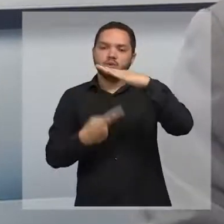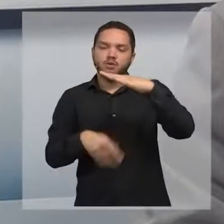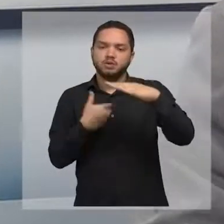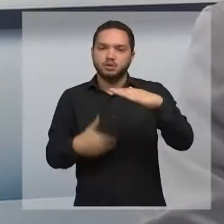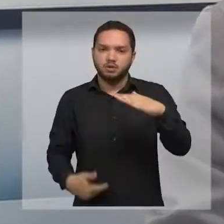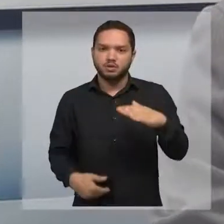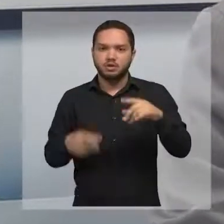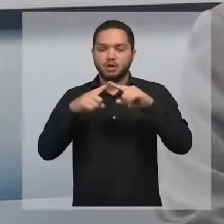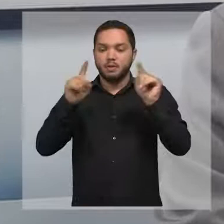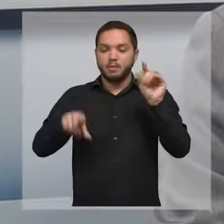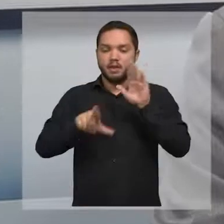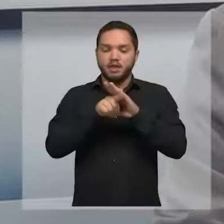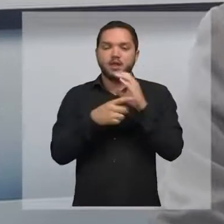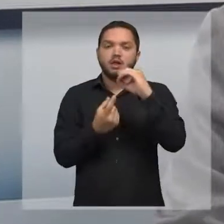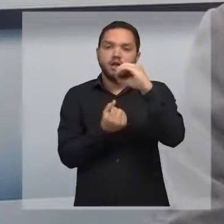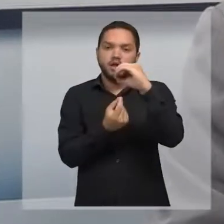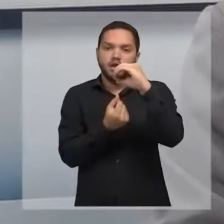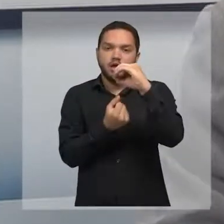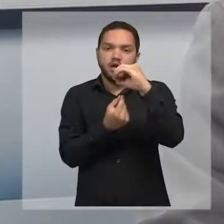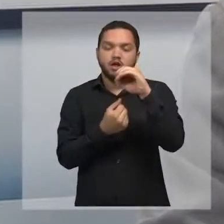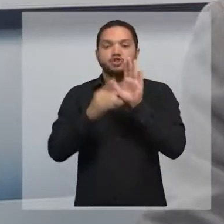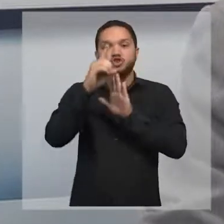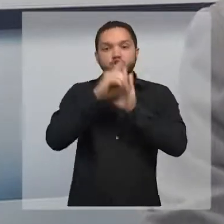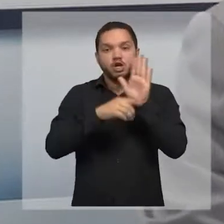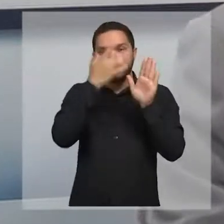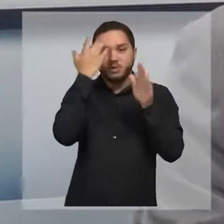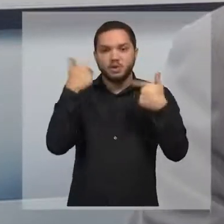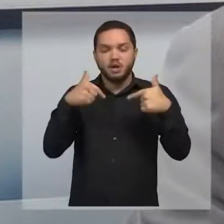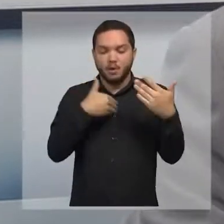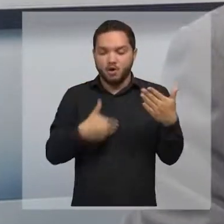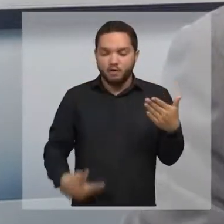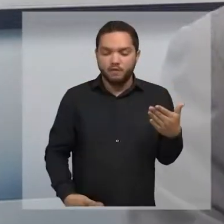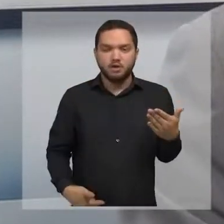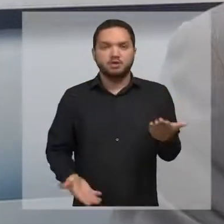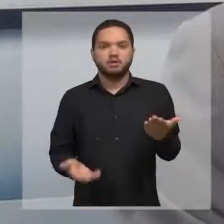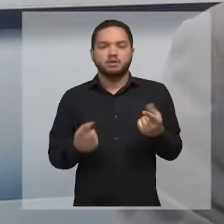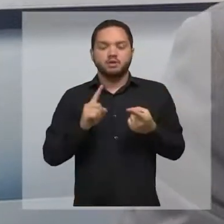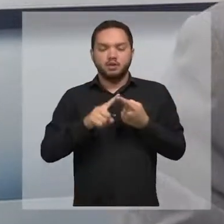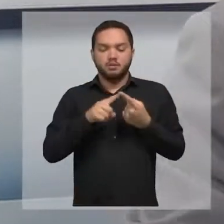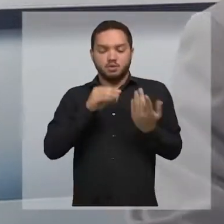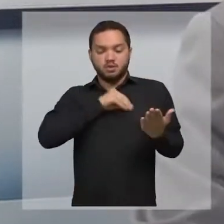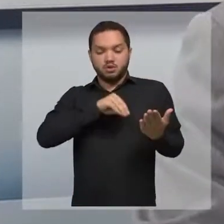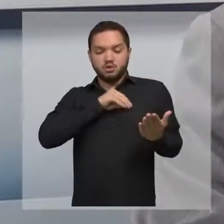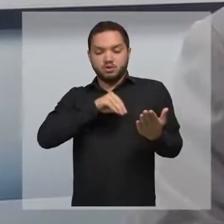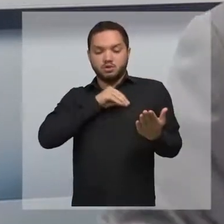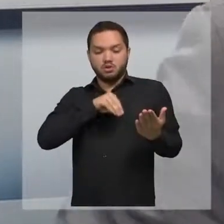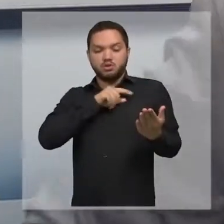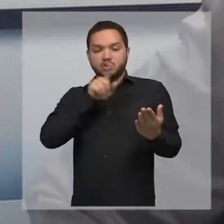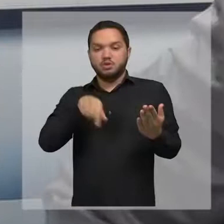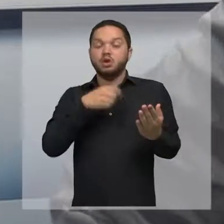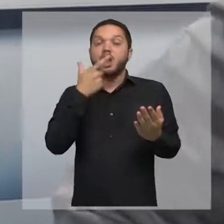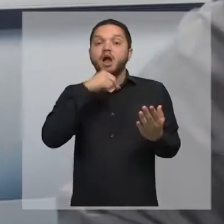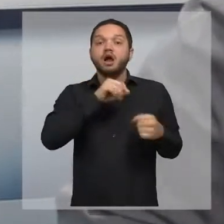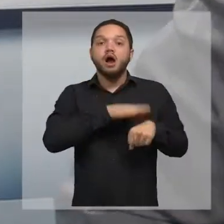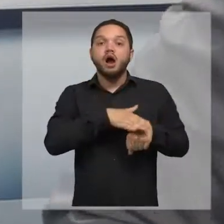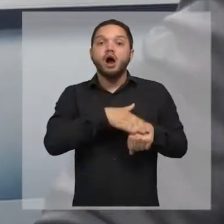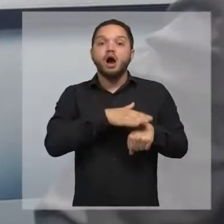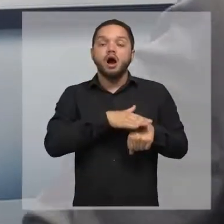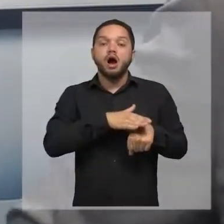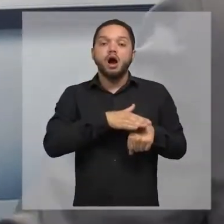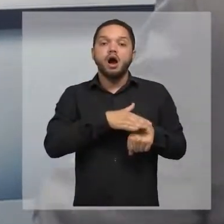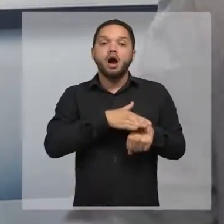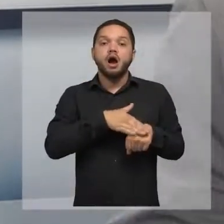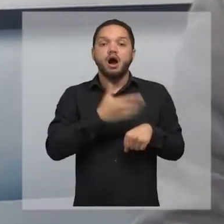pública, matéria orçamentária, questão de direitos dos servidores, questão de remuneração de servidores, todas essas só podem